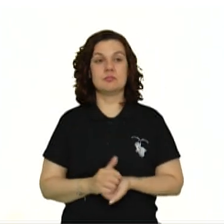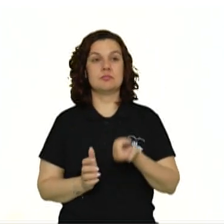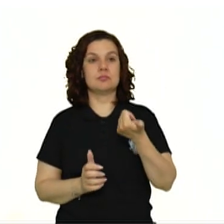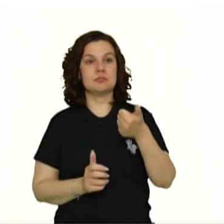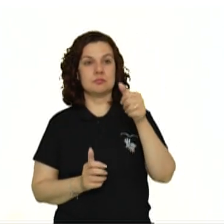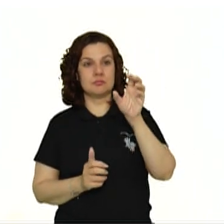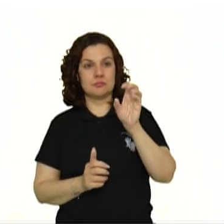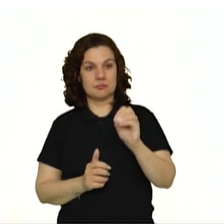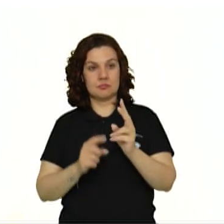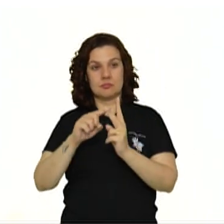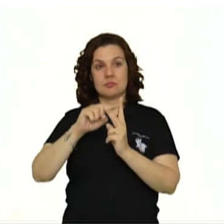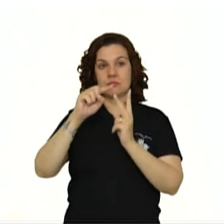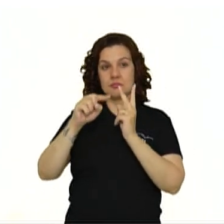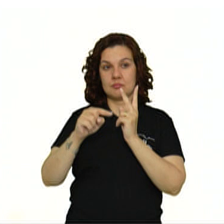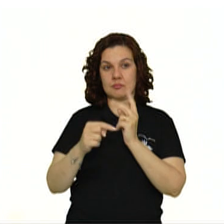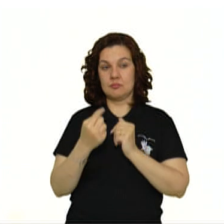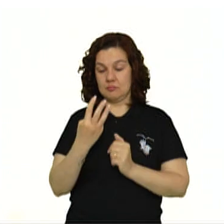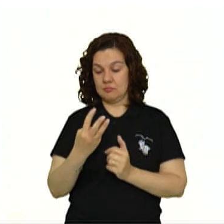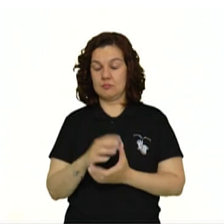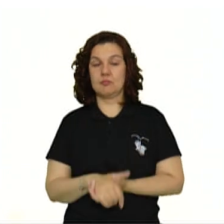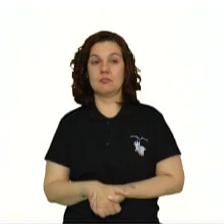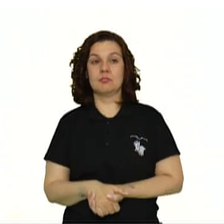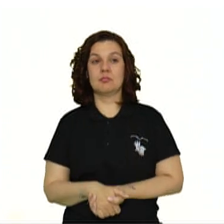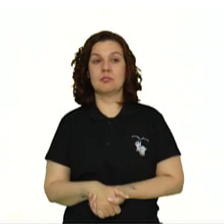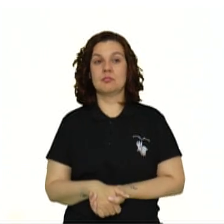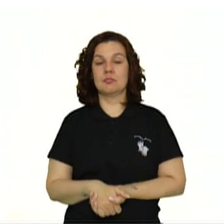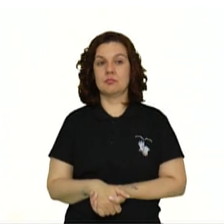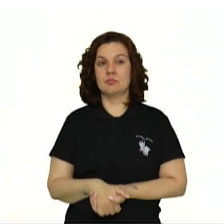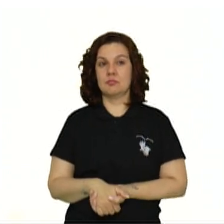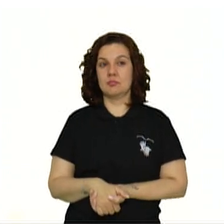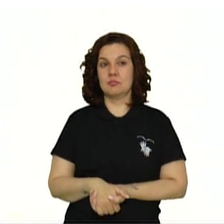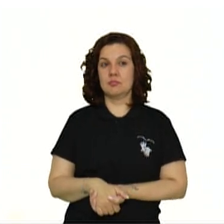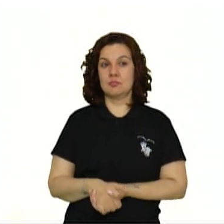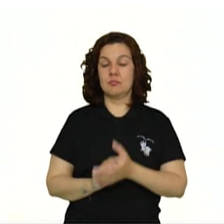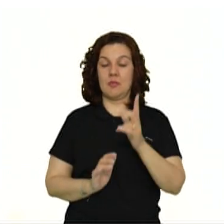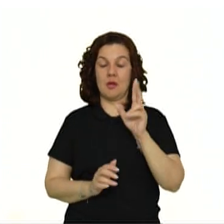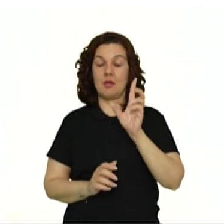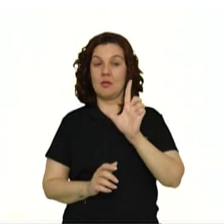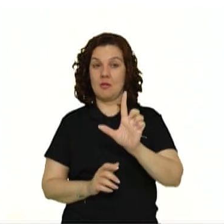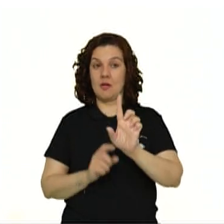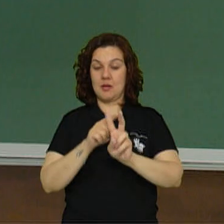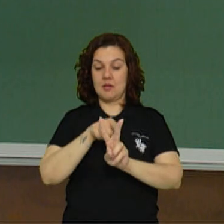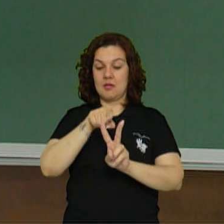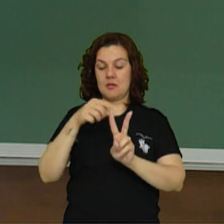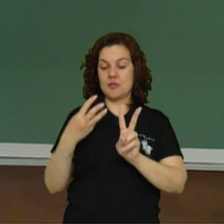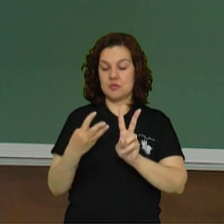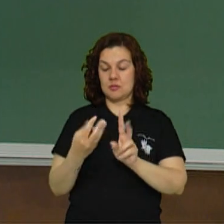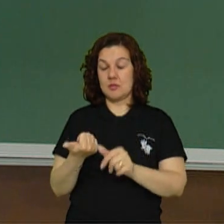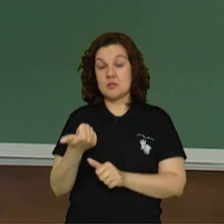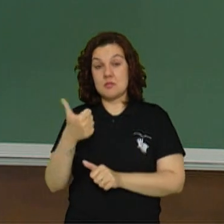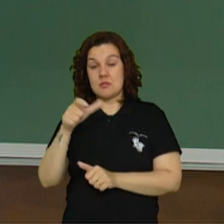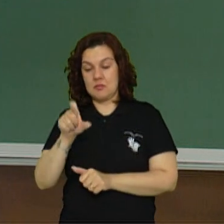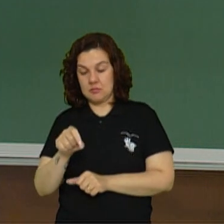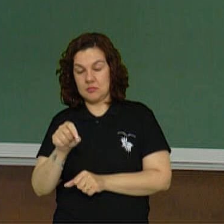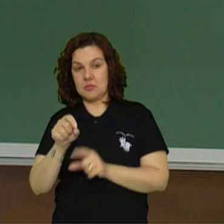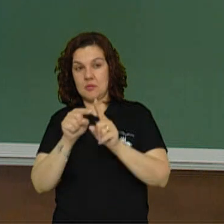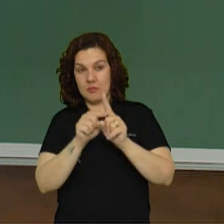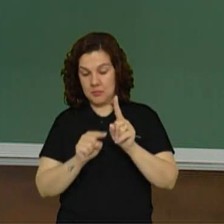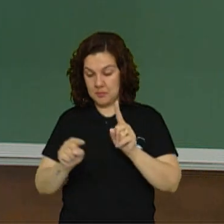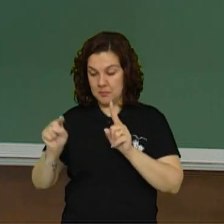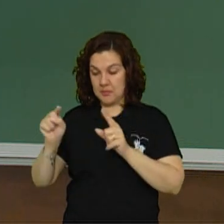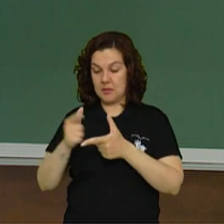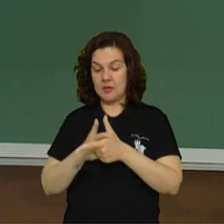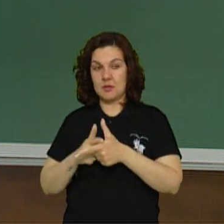10 L raiz de 3. L raiz de 3 igual a 10. Essa raiz vai passar